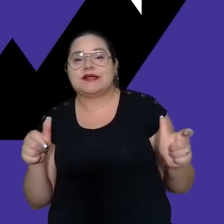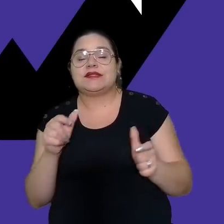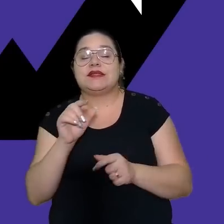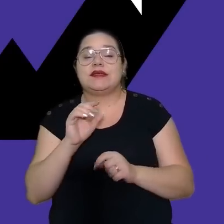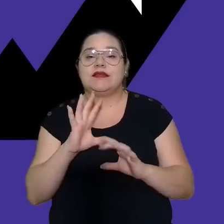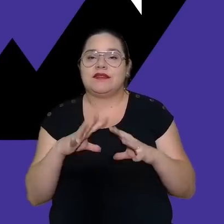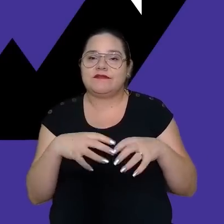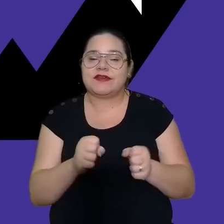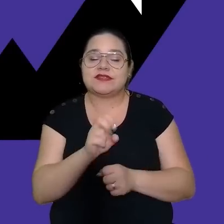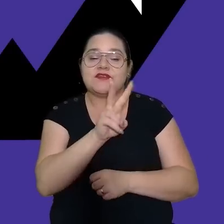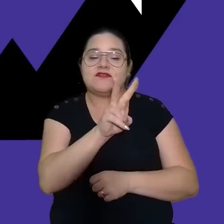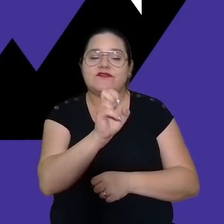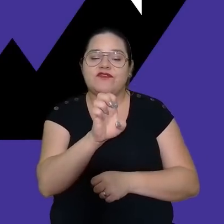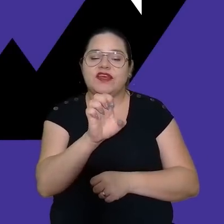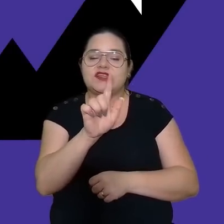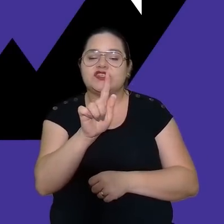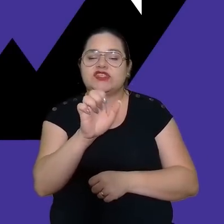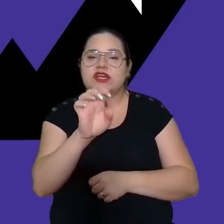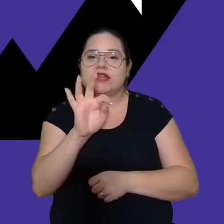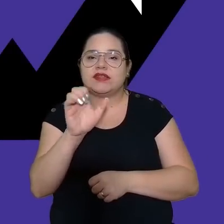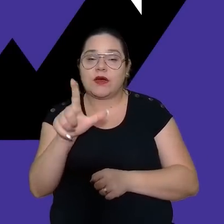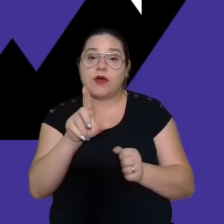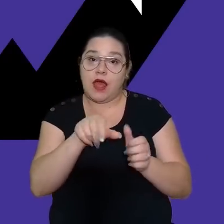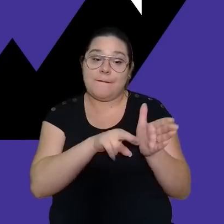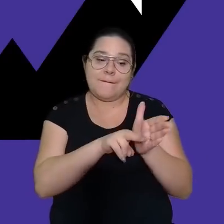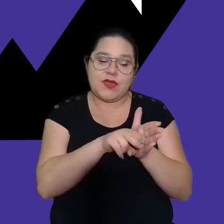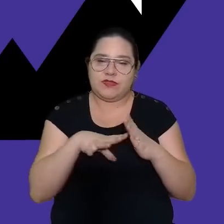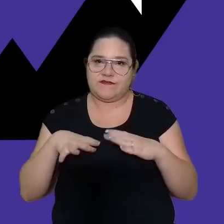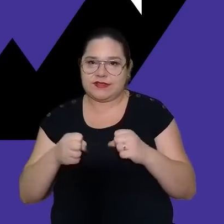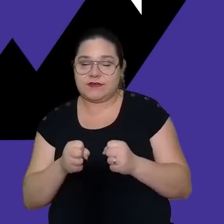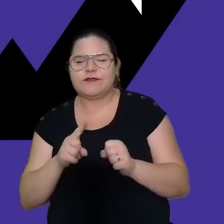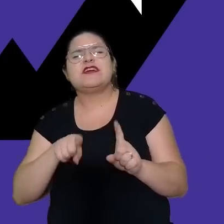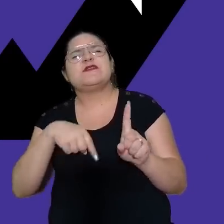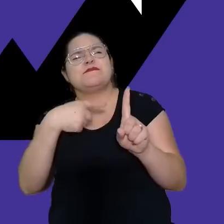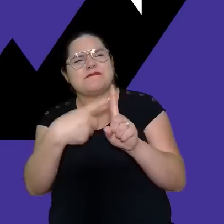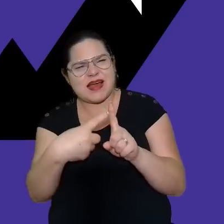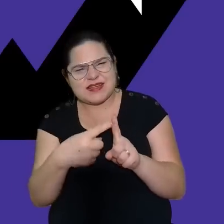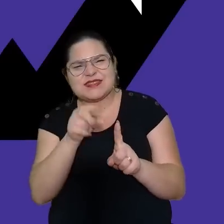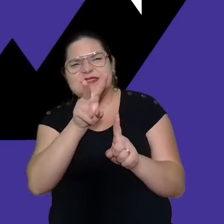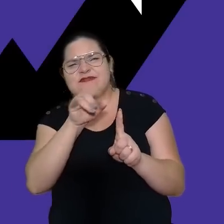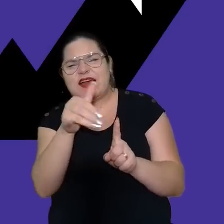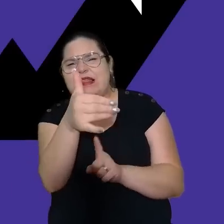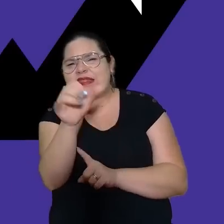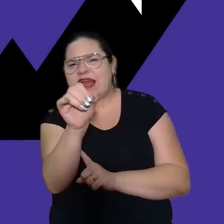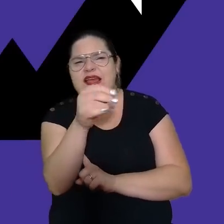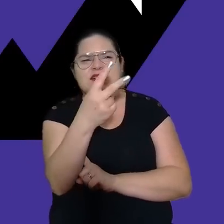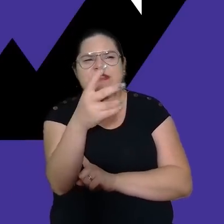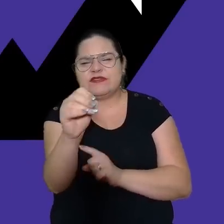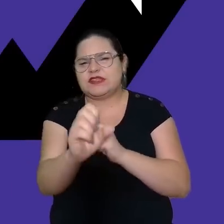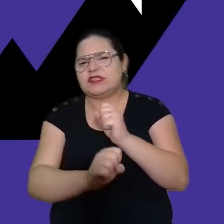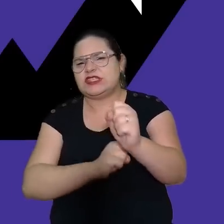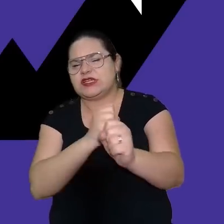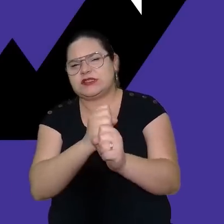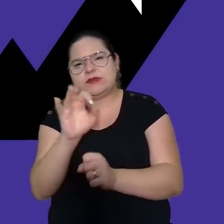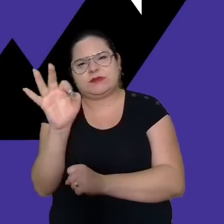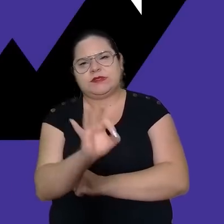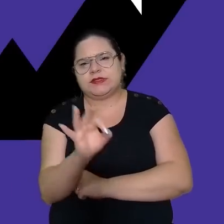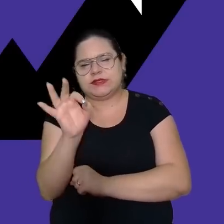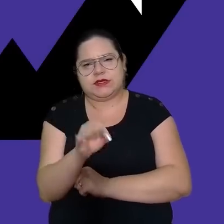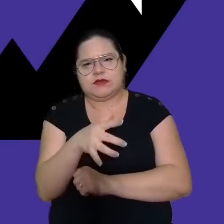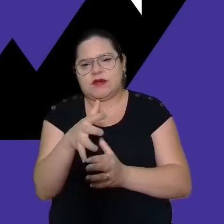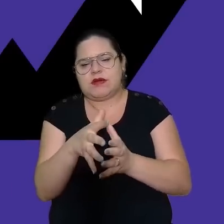biodefensivo. E deve crescer mais ainda, deve ir para 10%, quiçá 20% nos próximos anos, 20% do mercado.